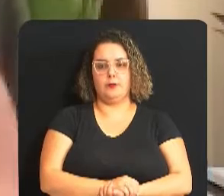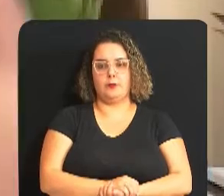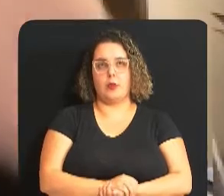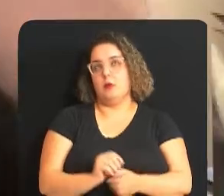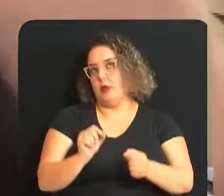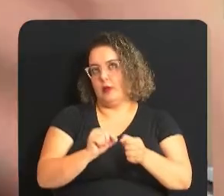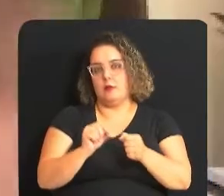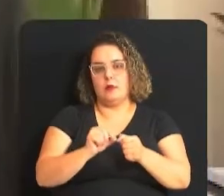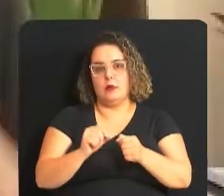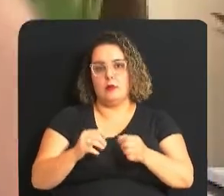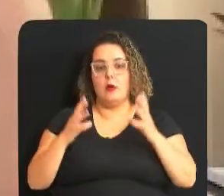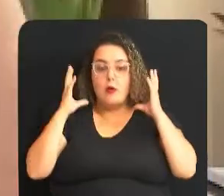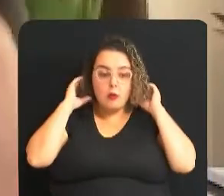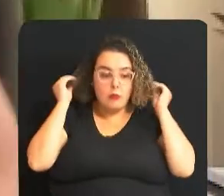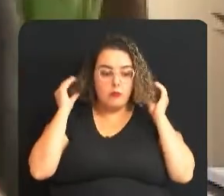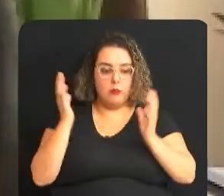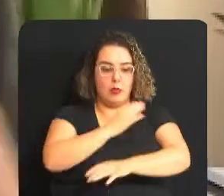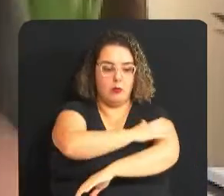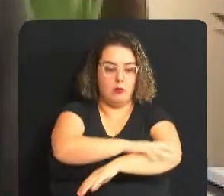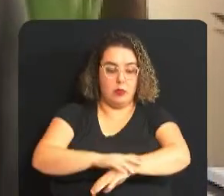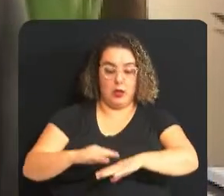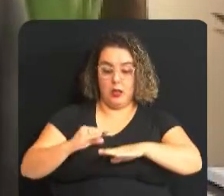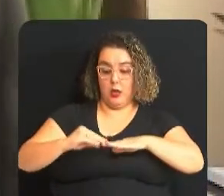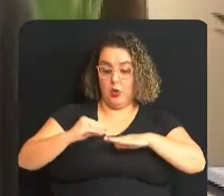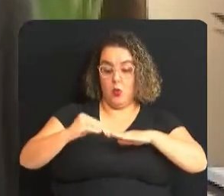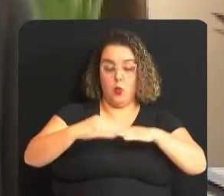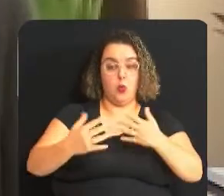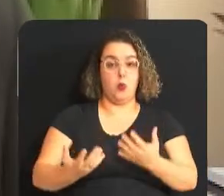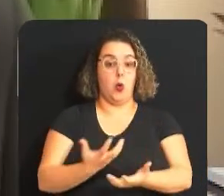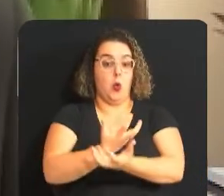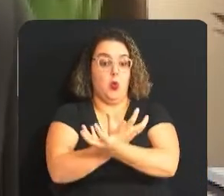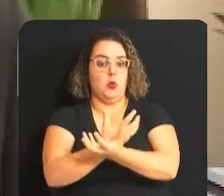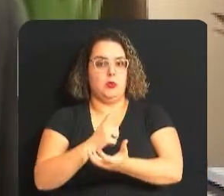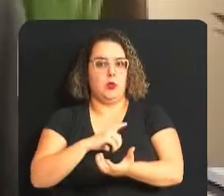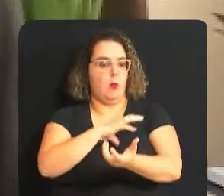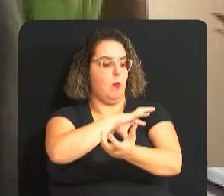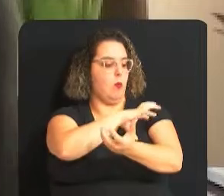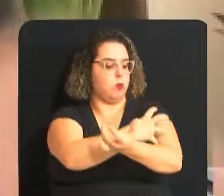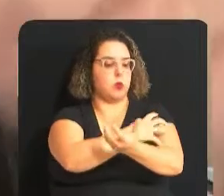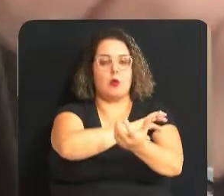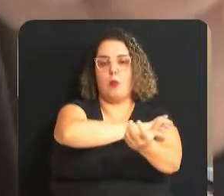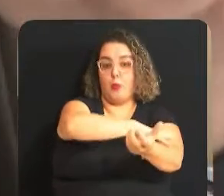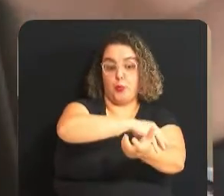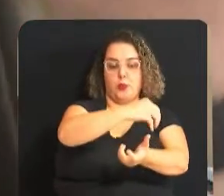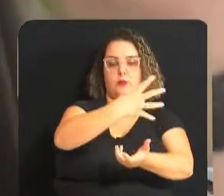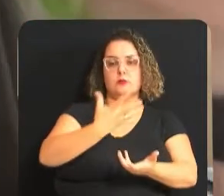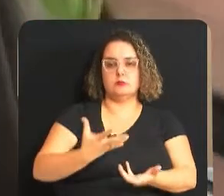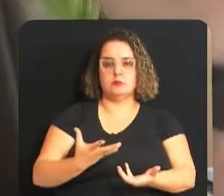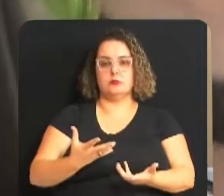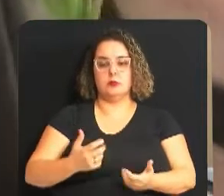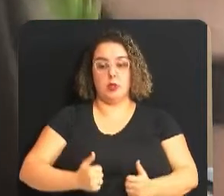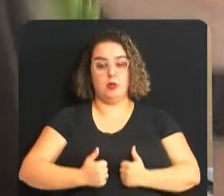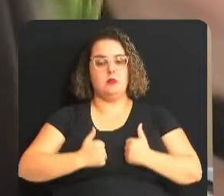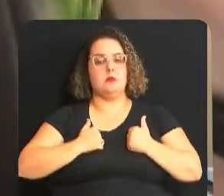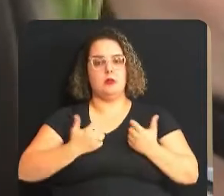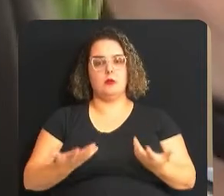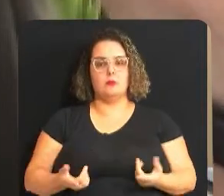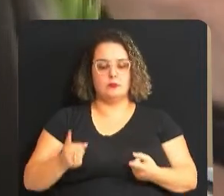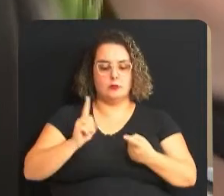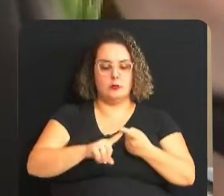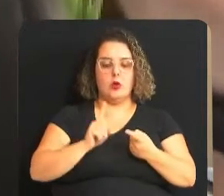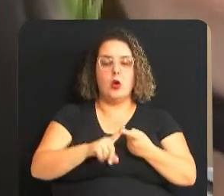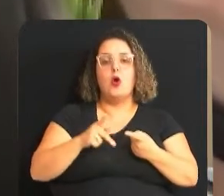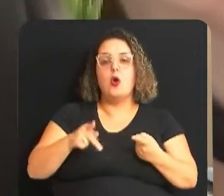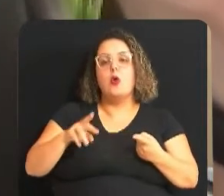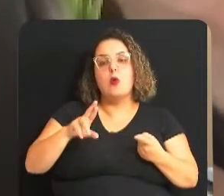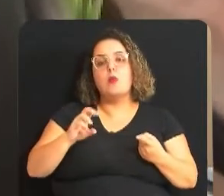fazer pele, cabelo, unha, osso, para ter músculo, para ter anticorpo. Primeiro elemento, proteína de origem animal. Nós